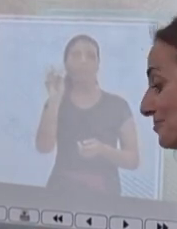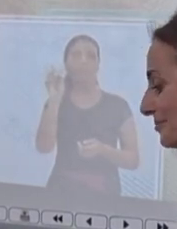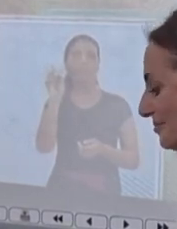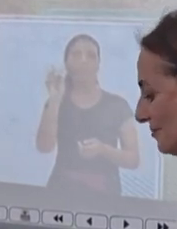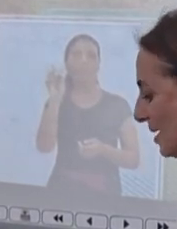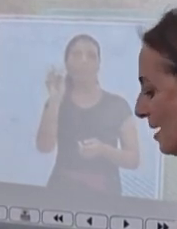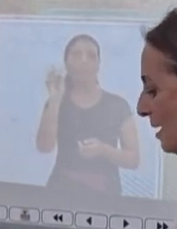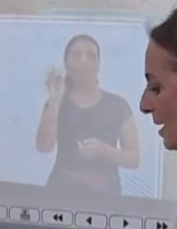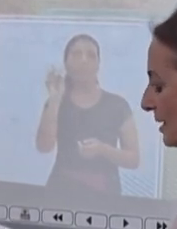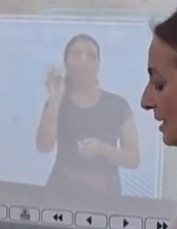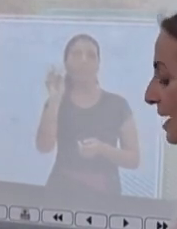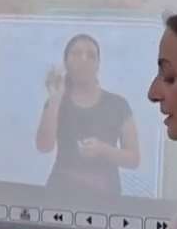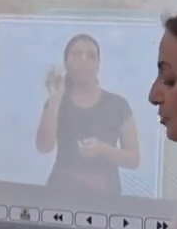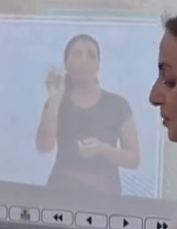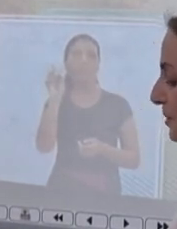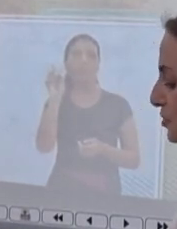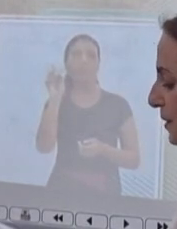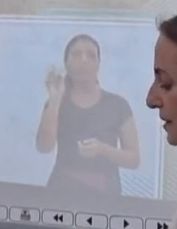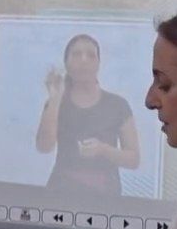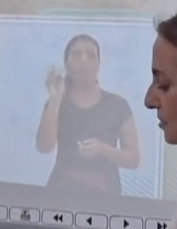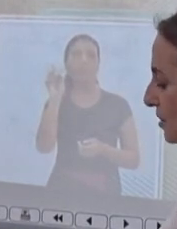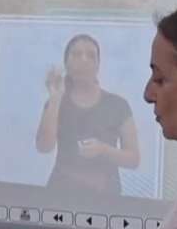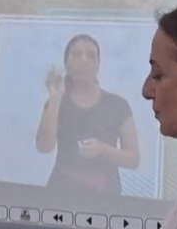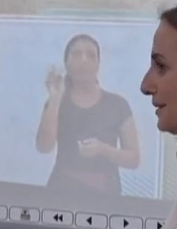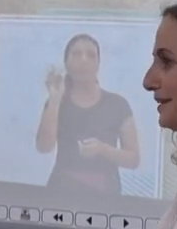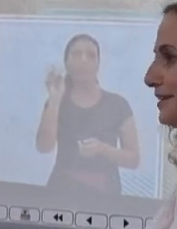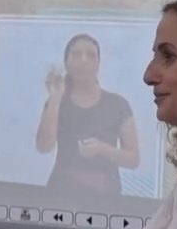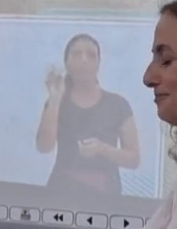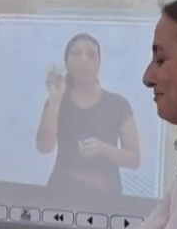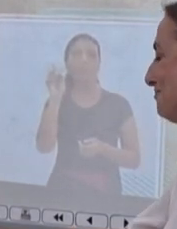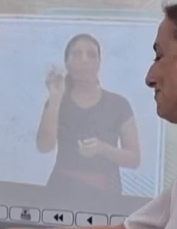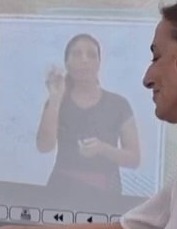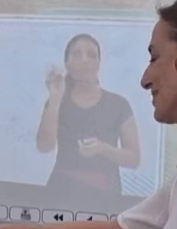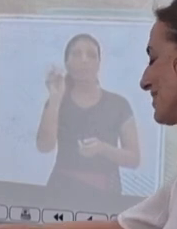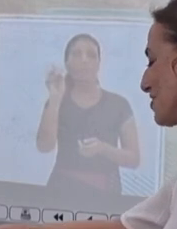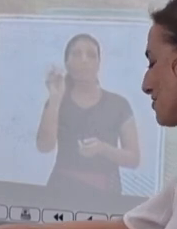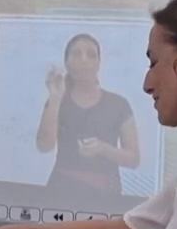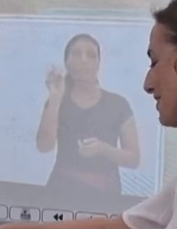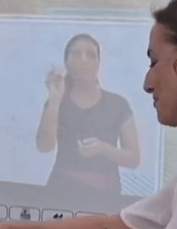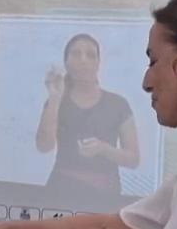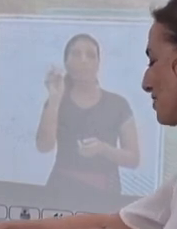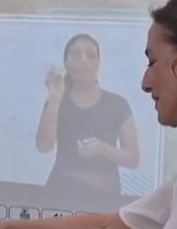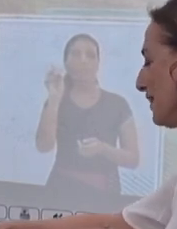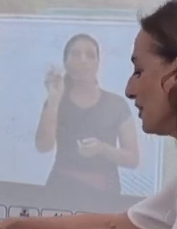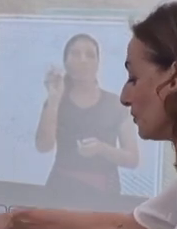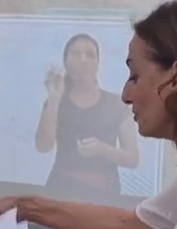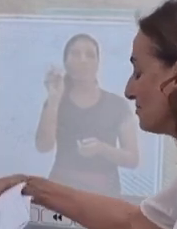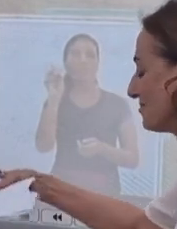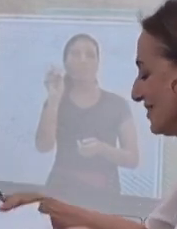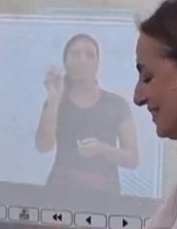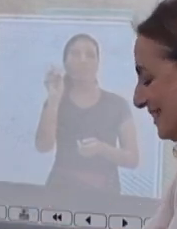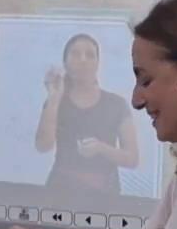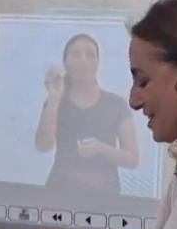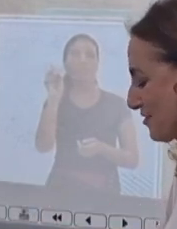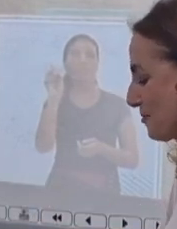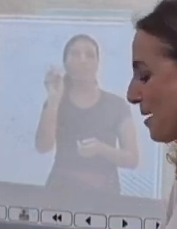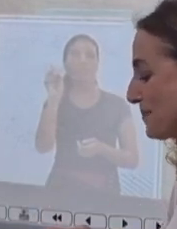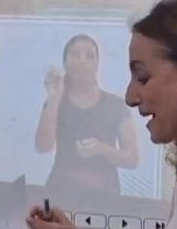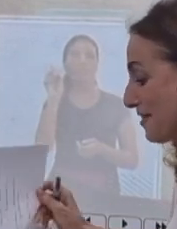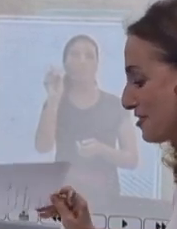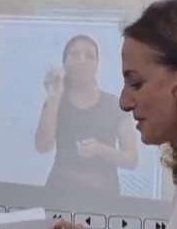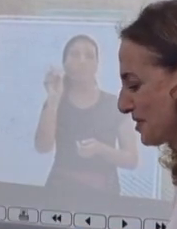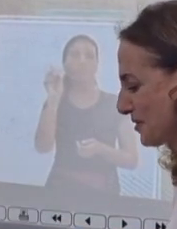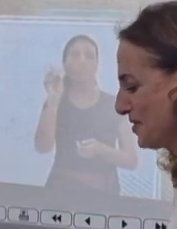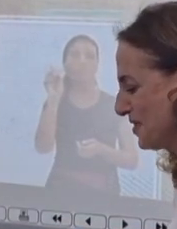Pulsar. E aí o primeiro espetáculo da companhia. Deixa eu ver aqui no roteirinho. Se foi